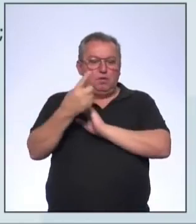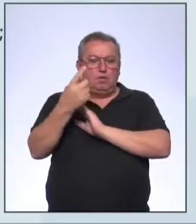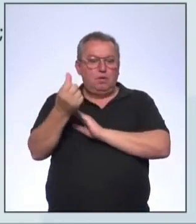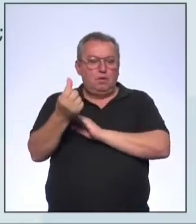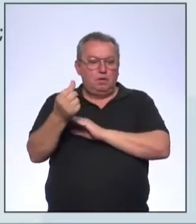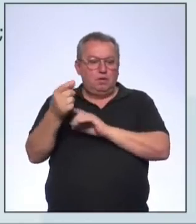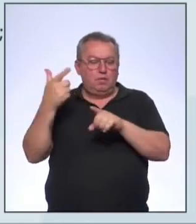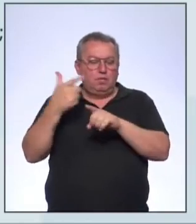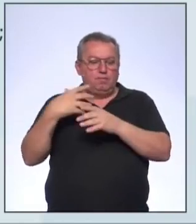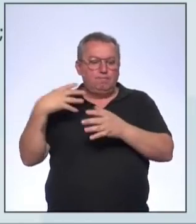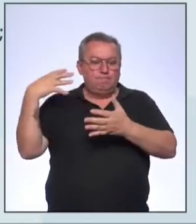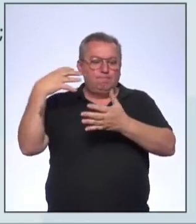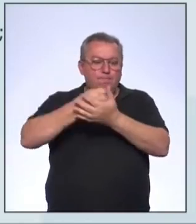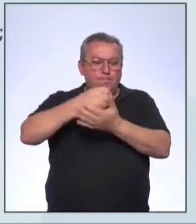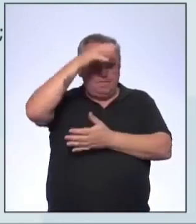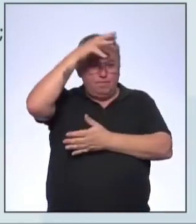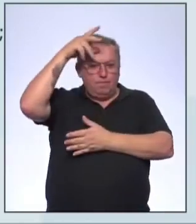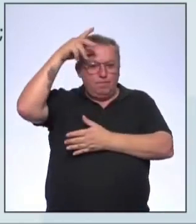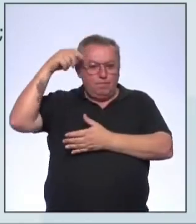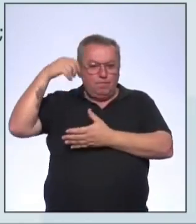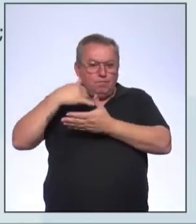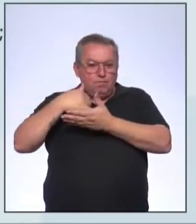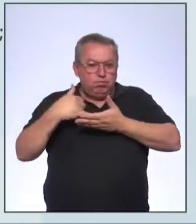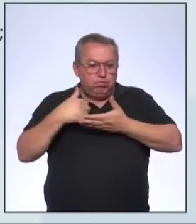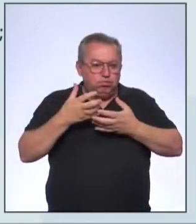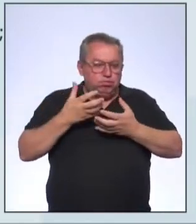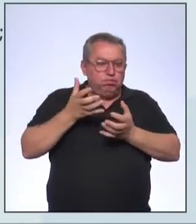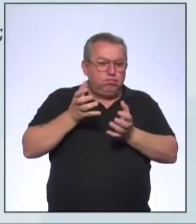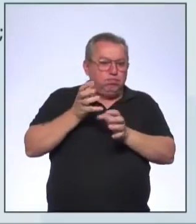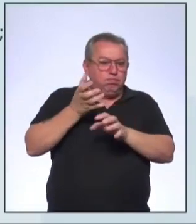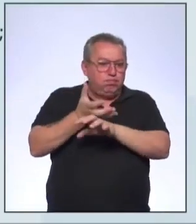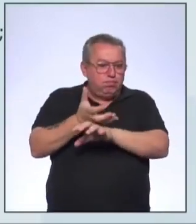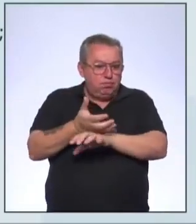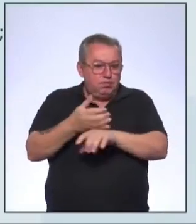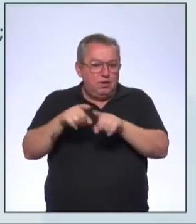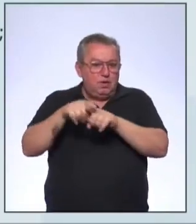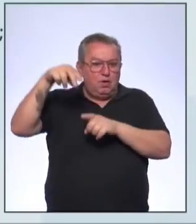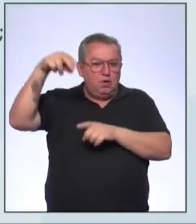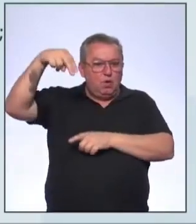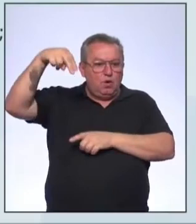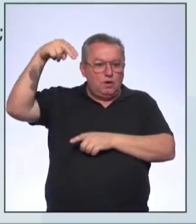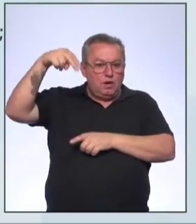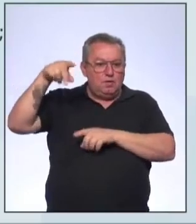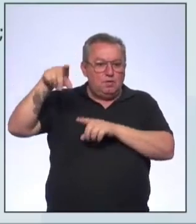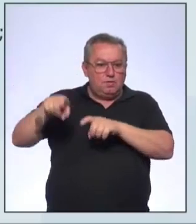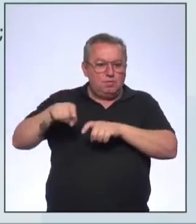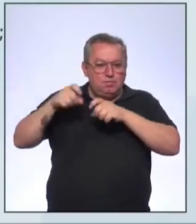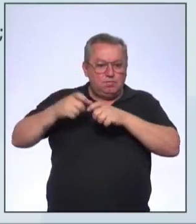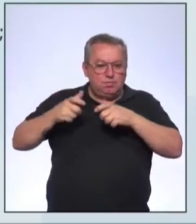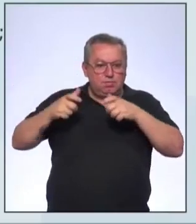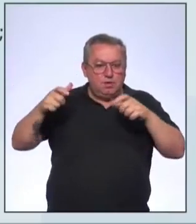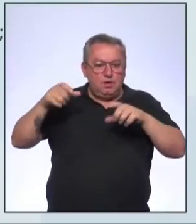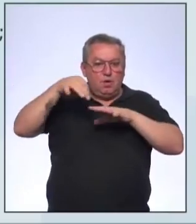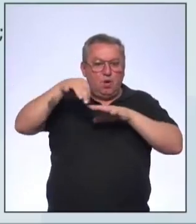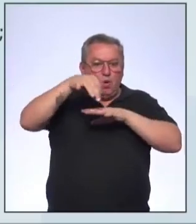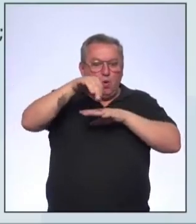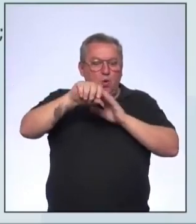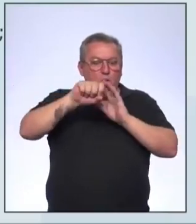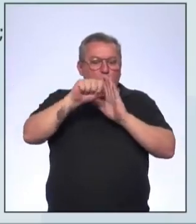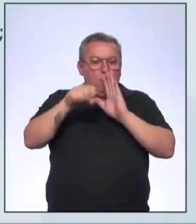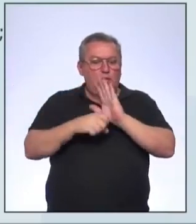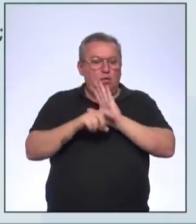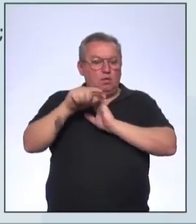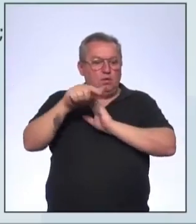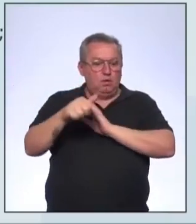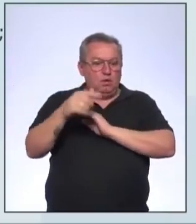da Amazônia com as drogas do sertão e o Nordeste com a pecuária extensiva e o algodão no século XVII, e a